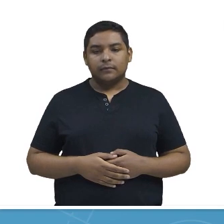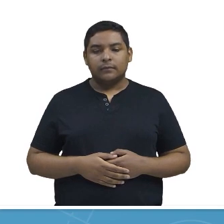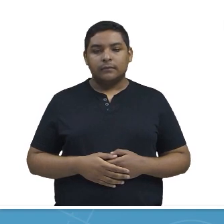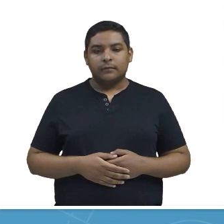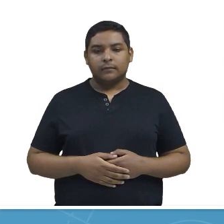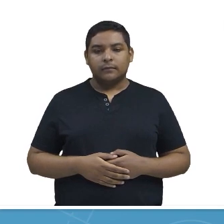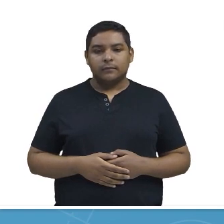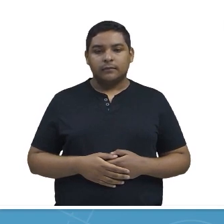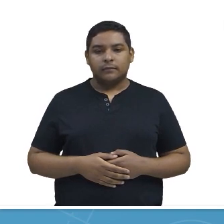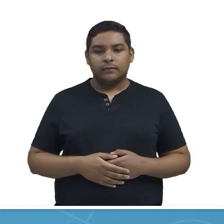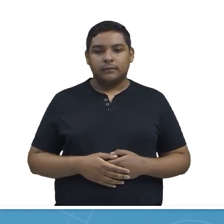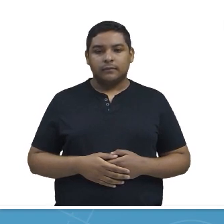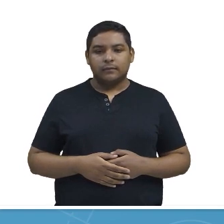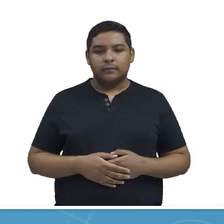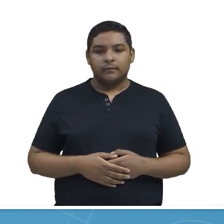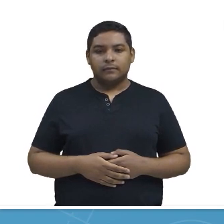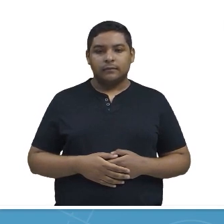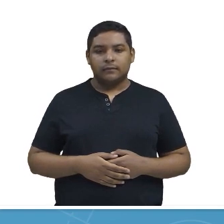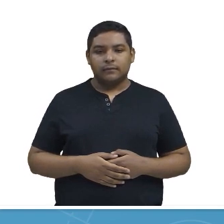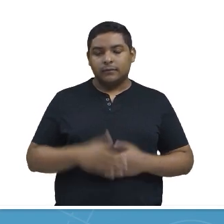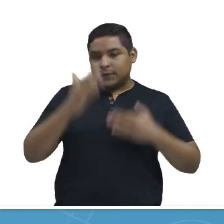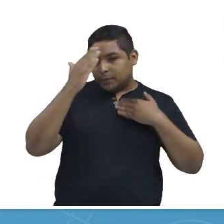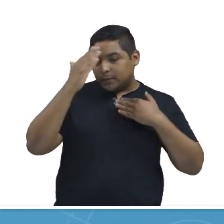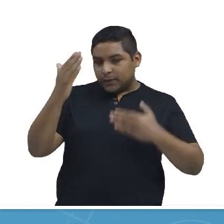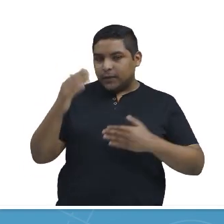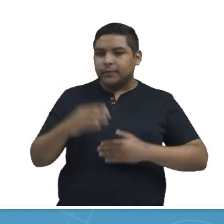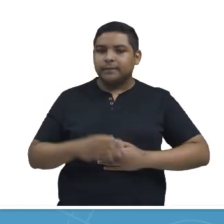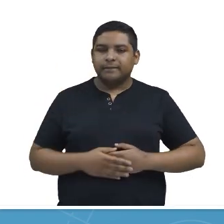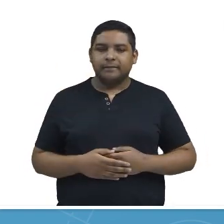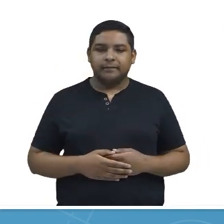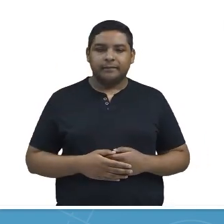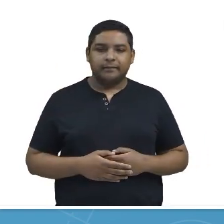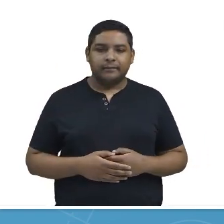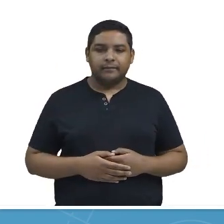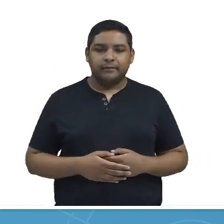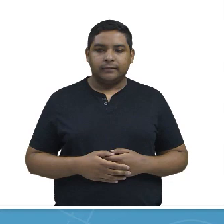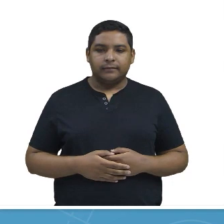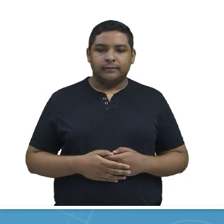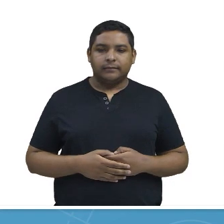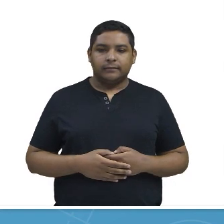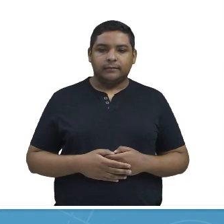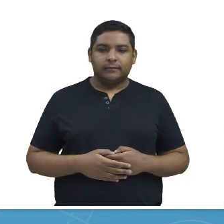né? Na questão número 2. Thank you, Maria Isabel. Que mais?